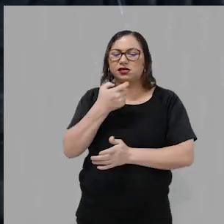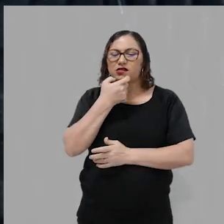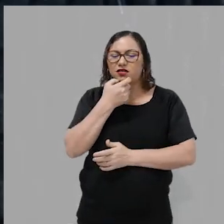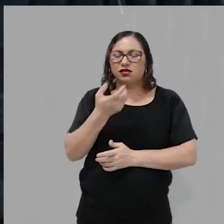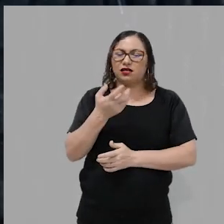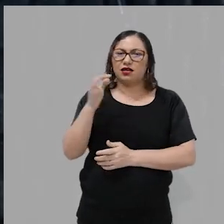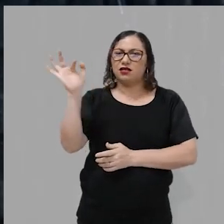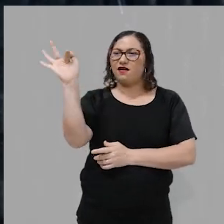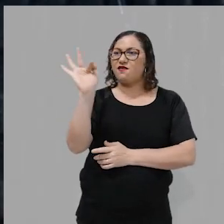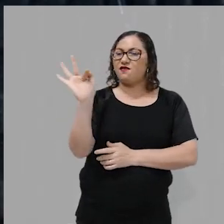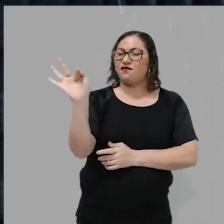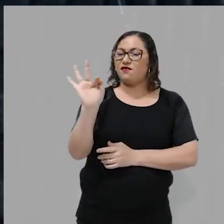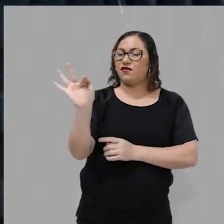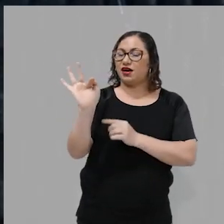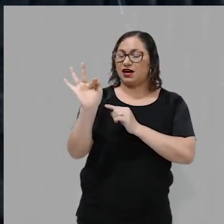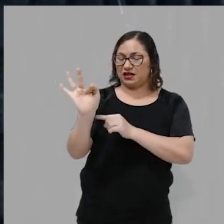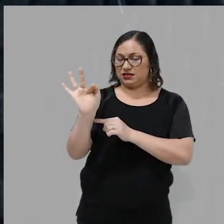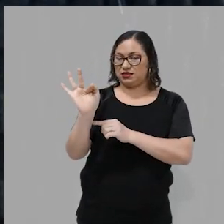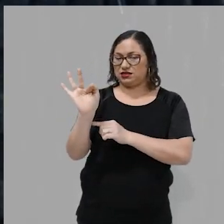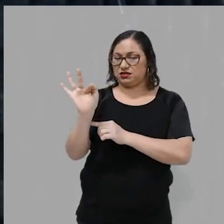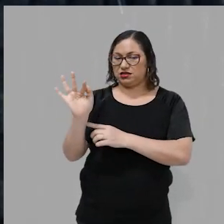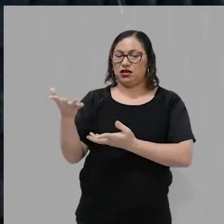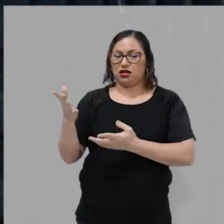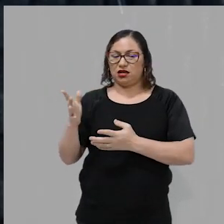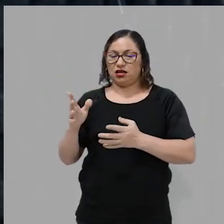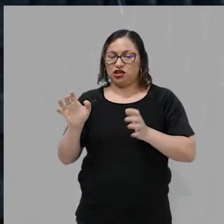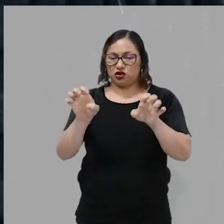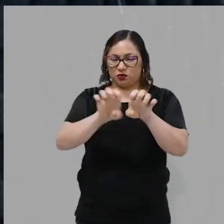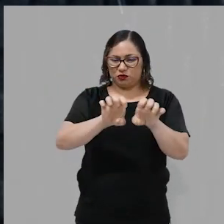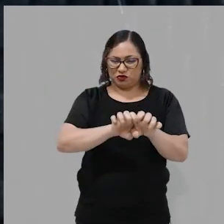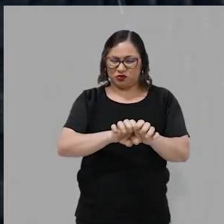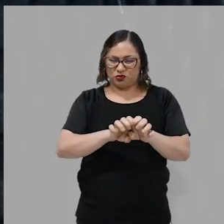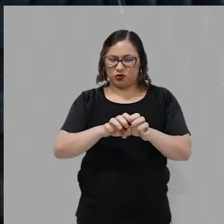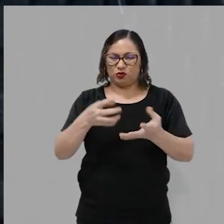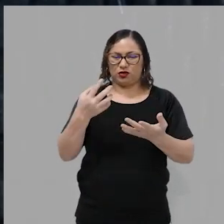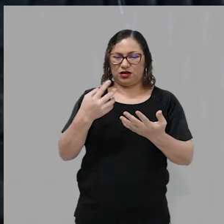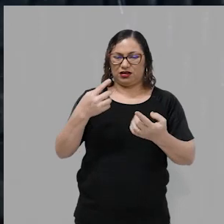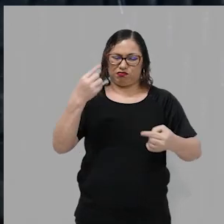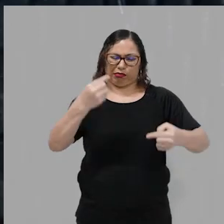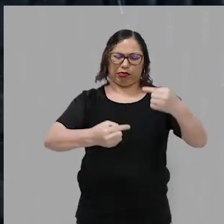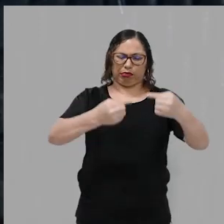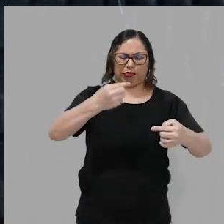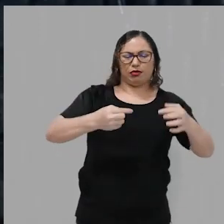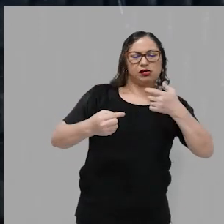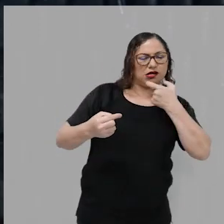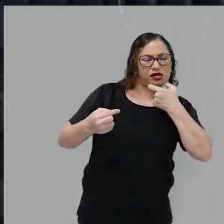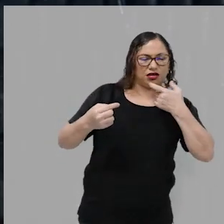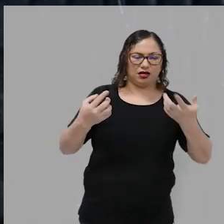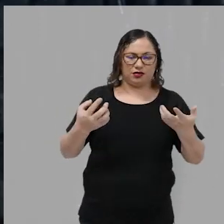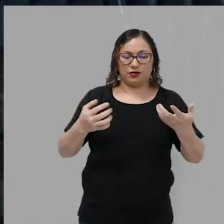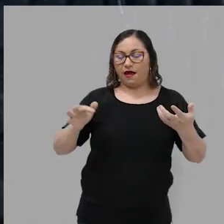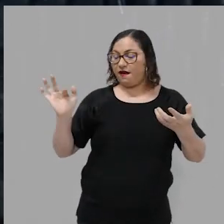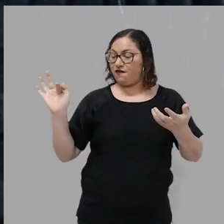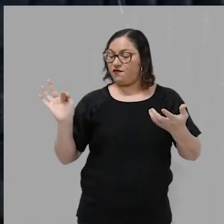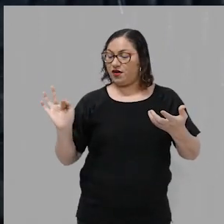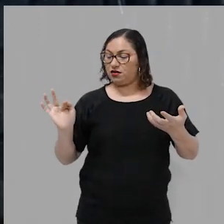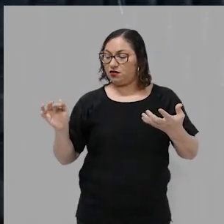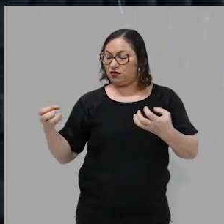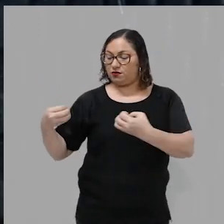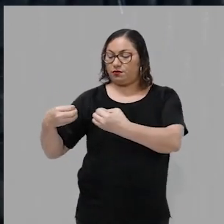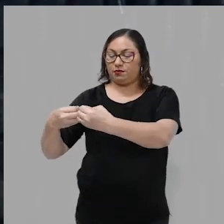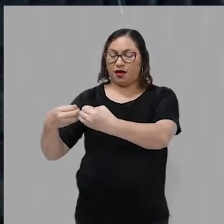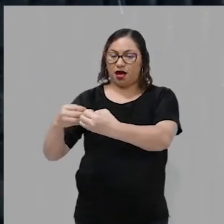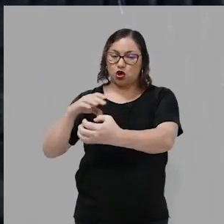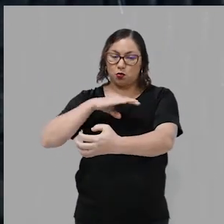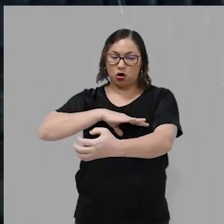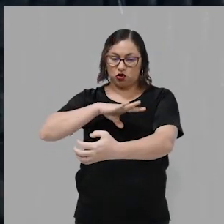Bonaparte, tinha uma estrutura que já não se dava bem com a Inglaterra, né? E os franceses estavam mais perto dos portugueses, e